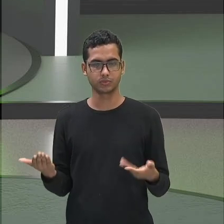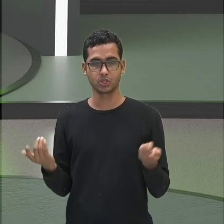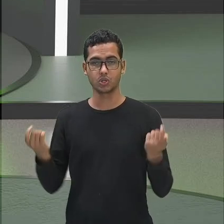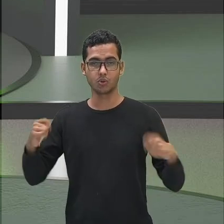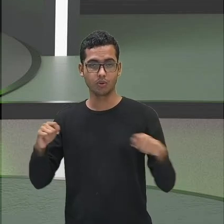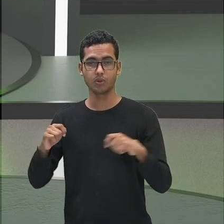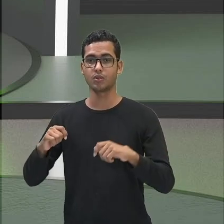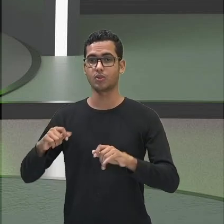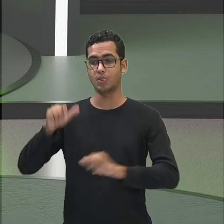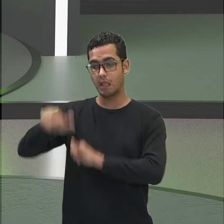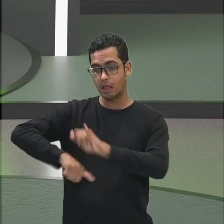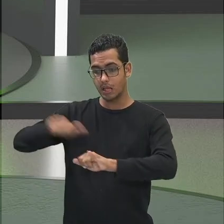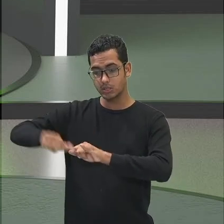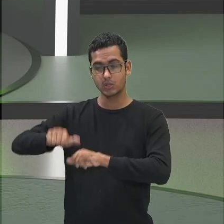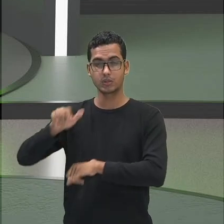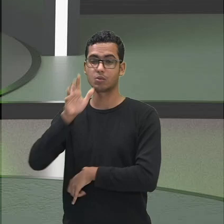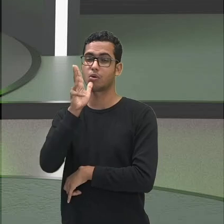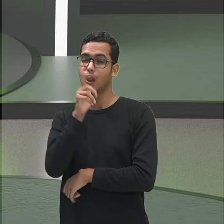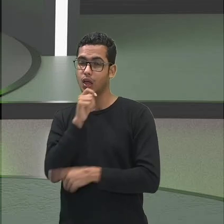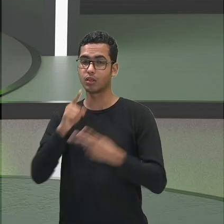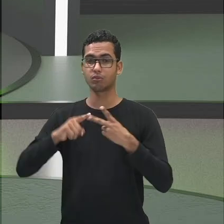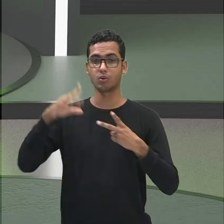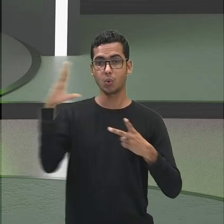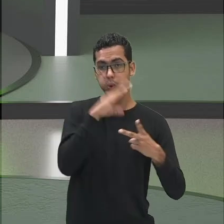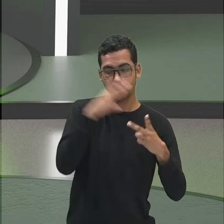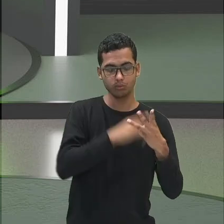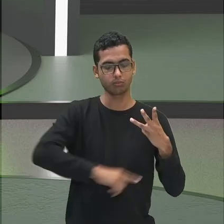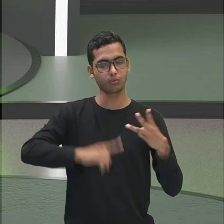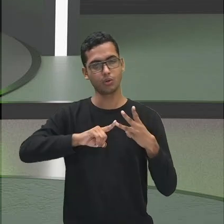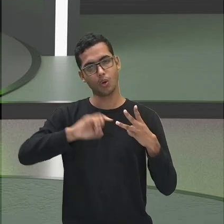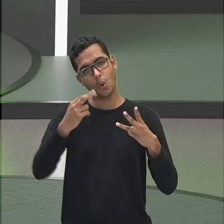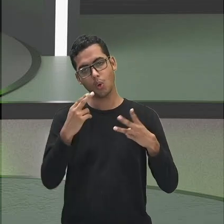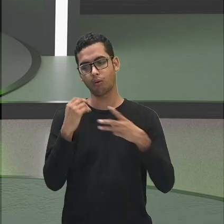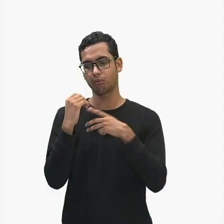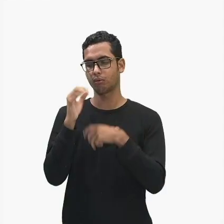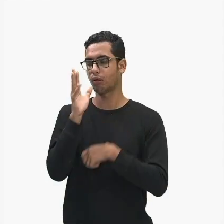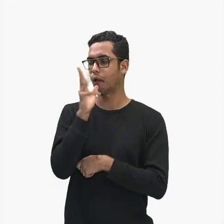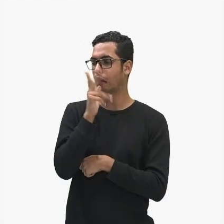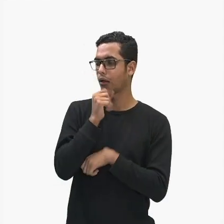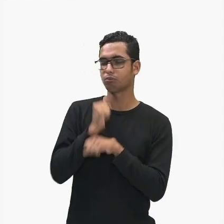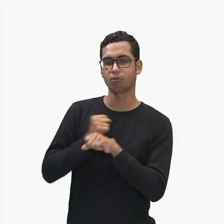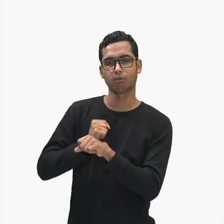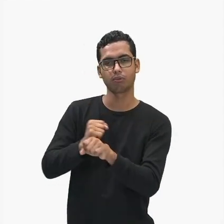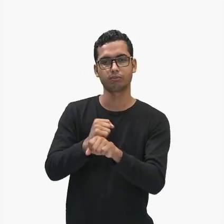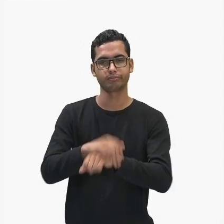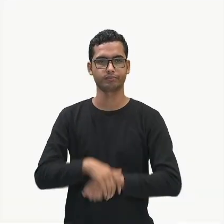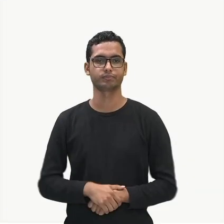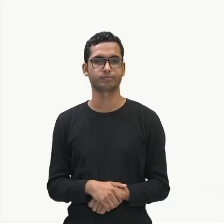durar muito tempo, ok? E agora vamos falar sobre teoria das colisões.